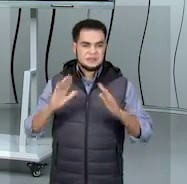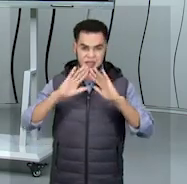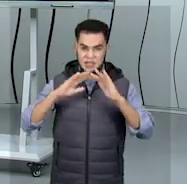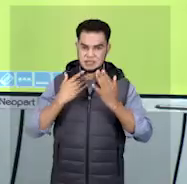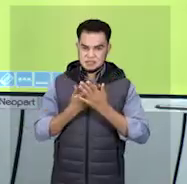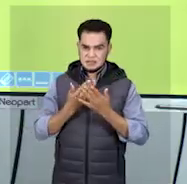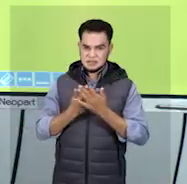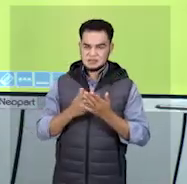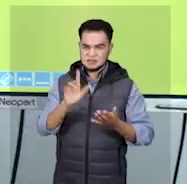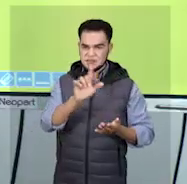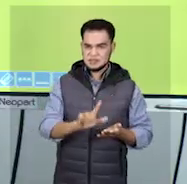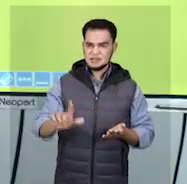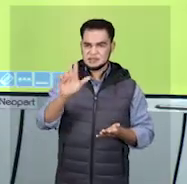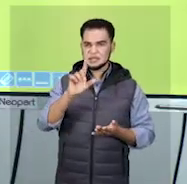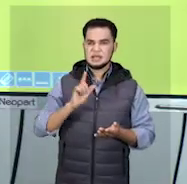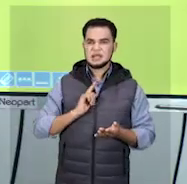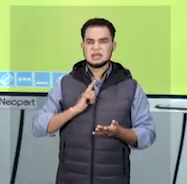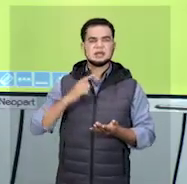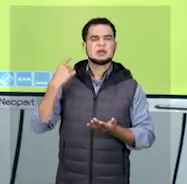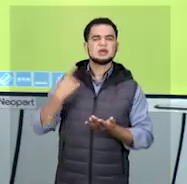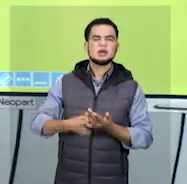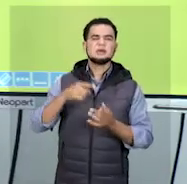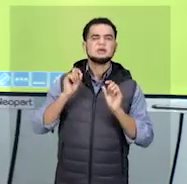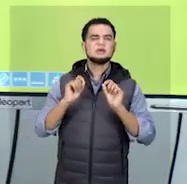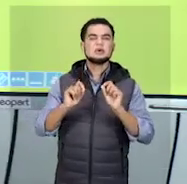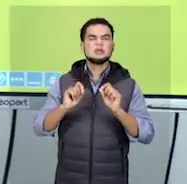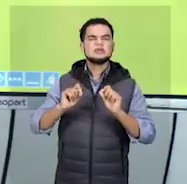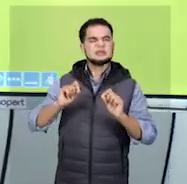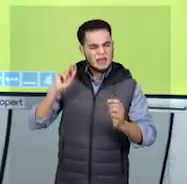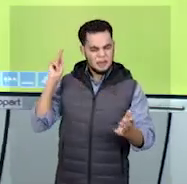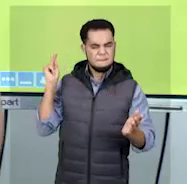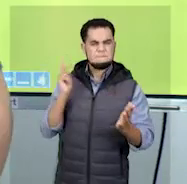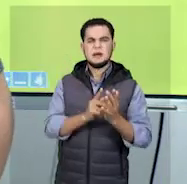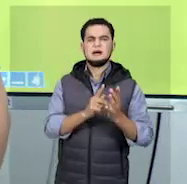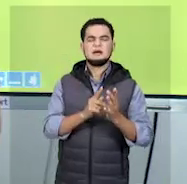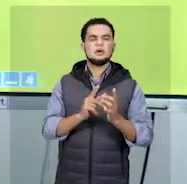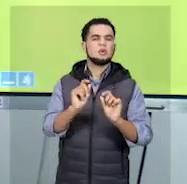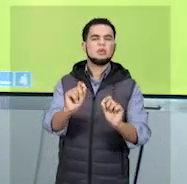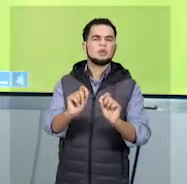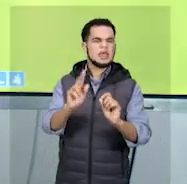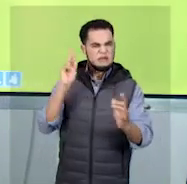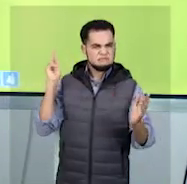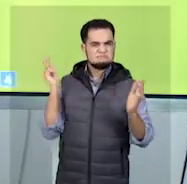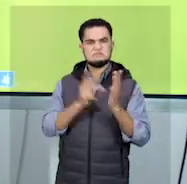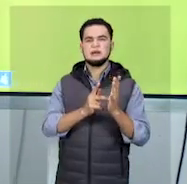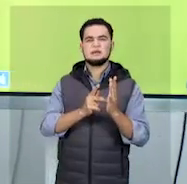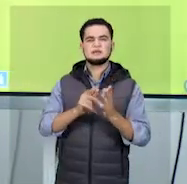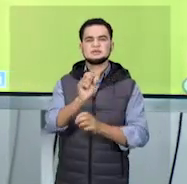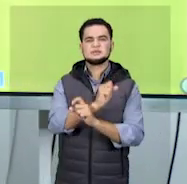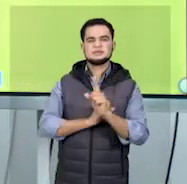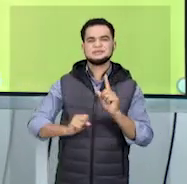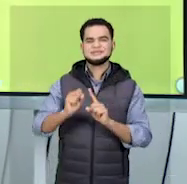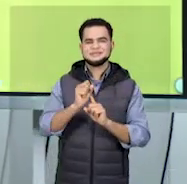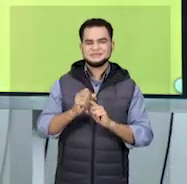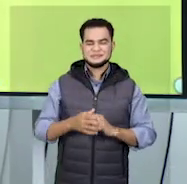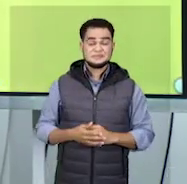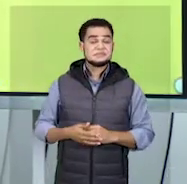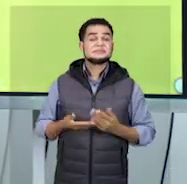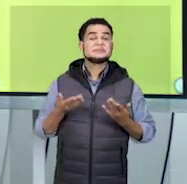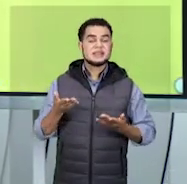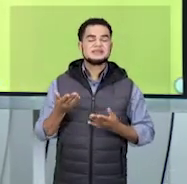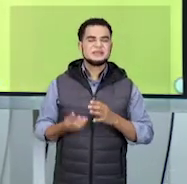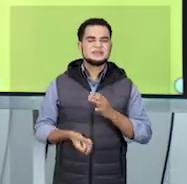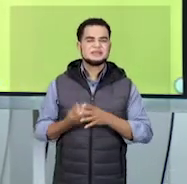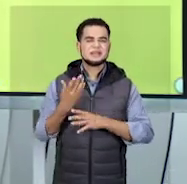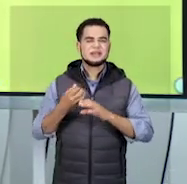um compromisso com o que é real, com o que acontece de fato na sociedade. E isso vai gerar uma característica que a gente